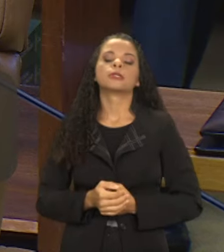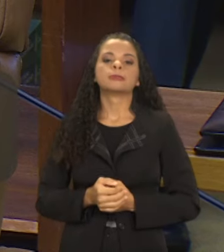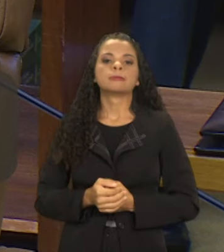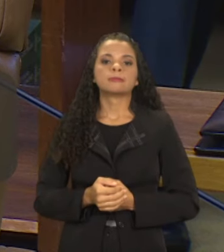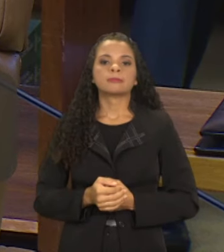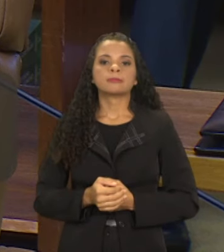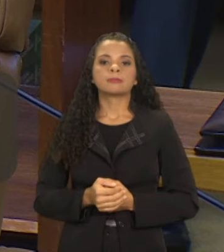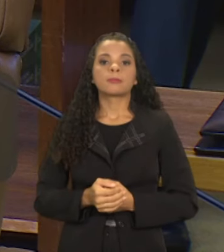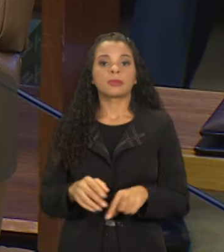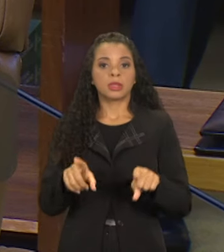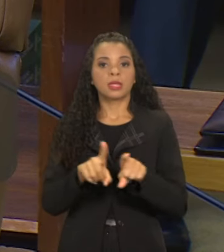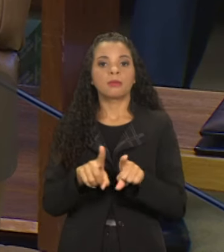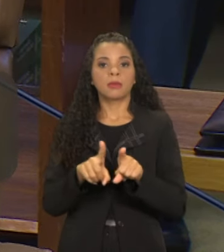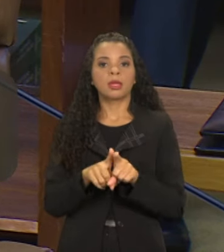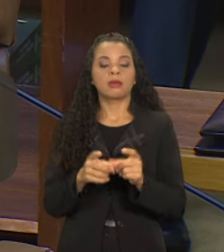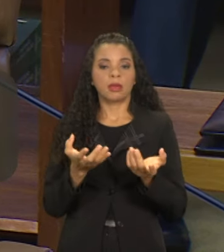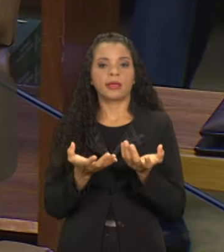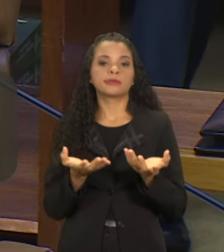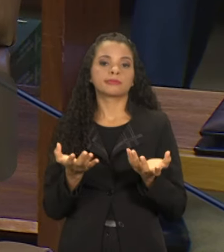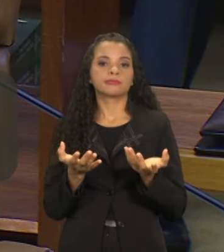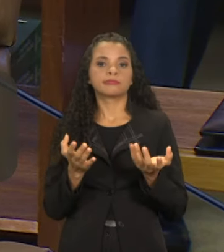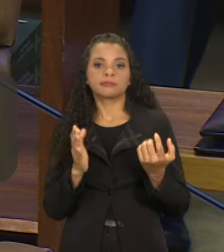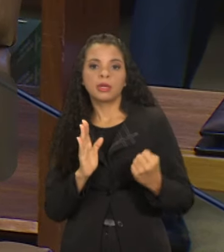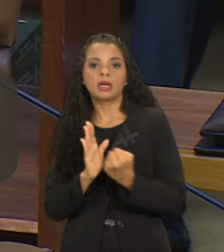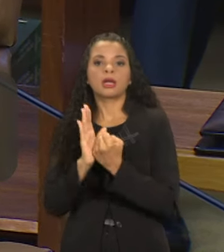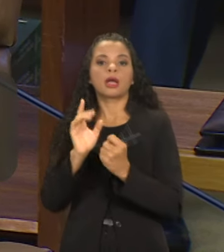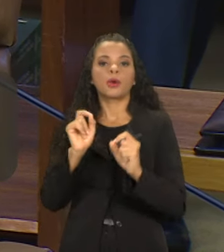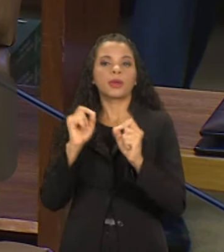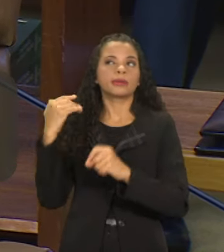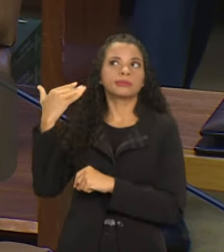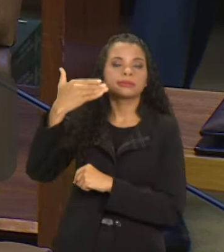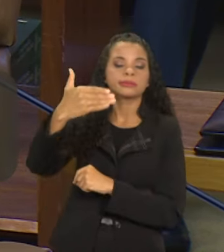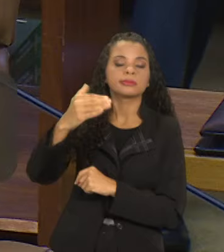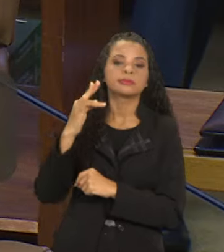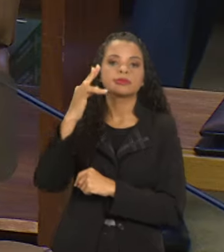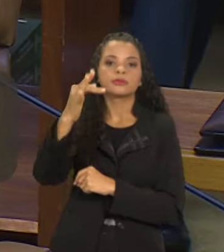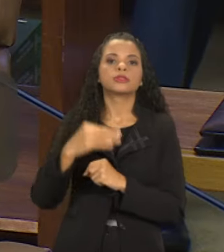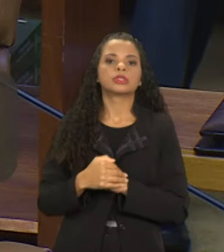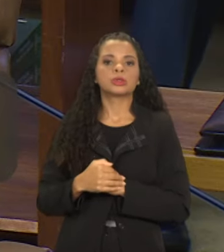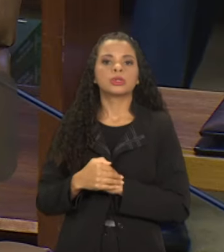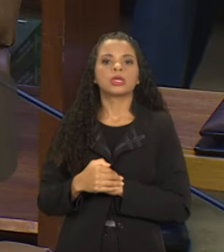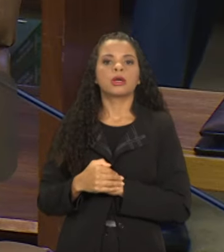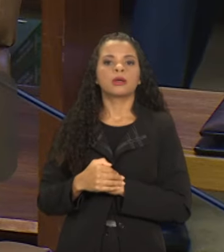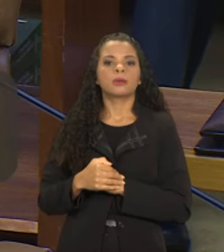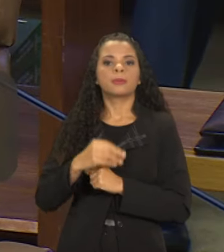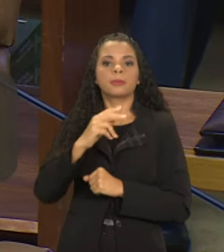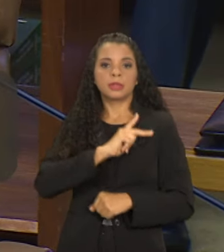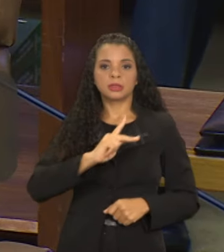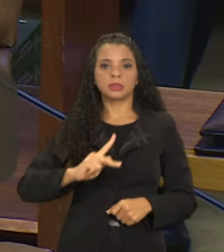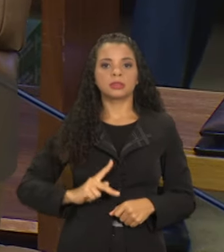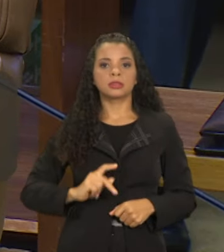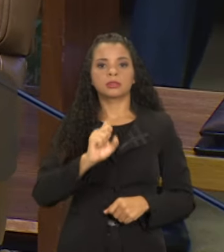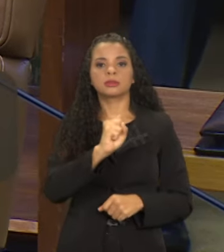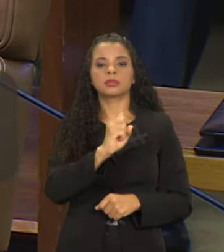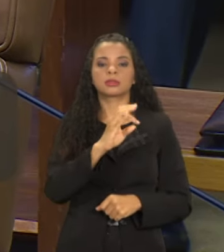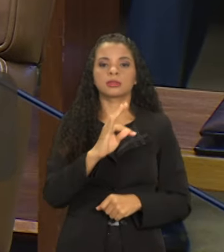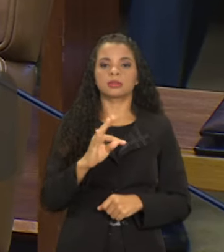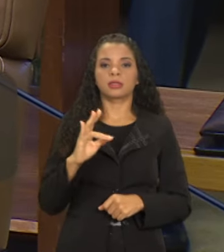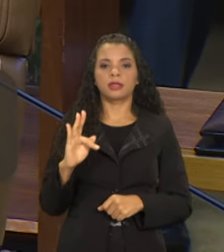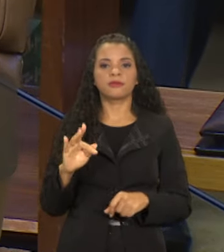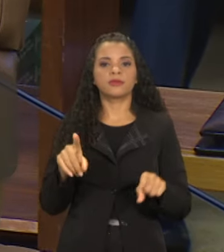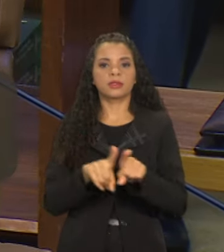senhor presidente, que quando presidente do Supremo Tribunal Federal e a doutora Raquel Dodge, procuradora-geral da República,